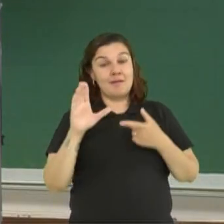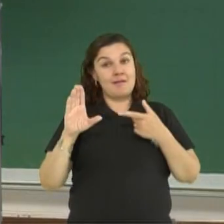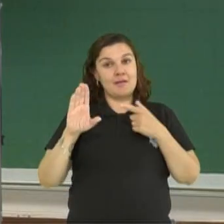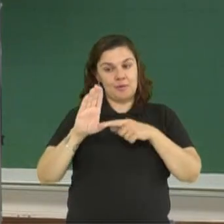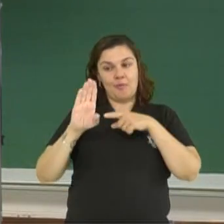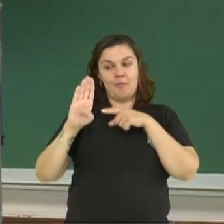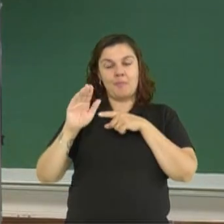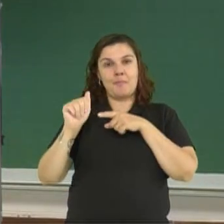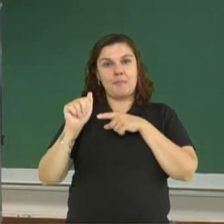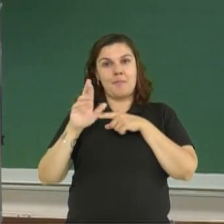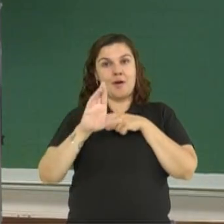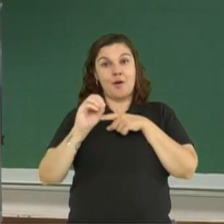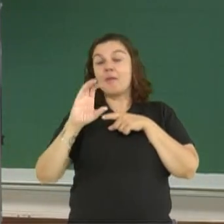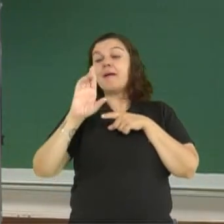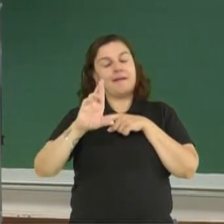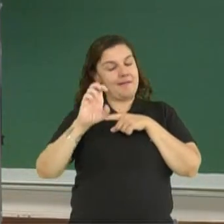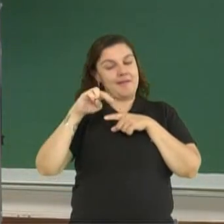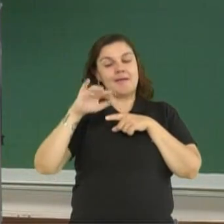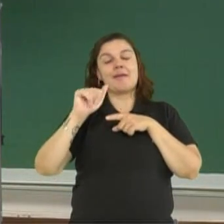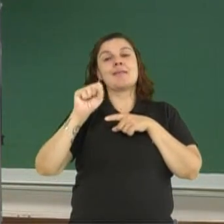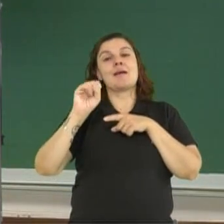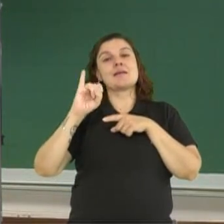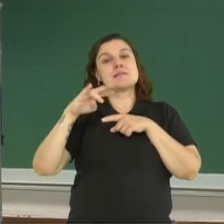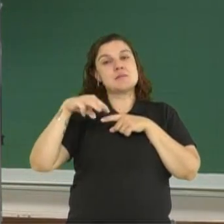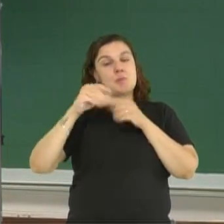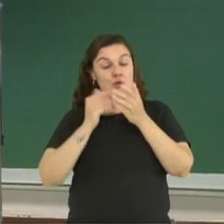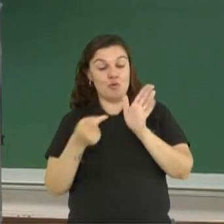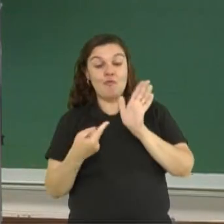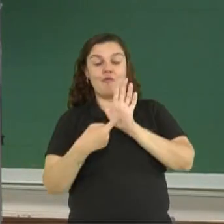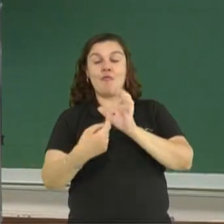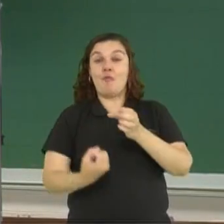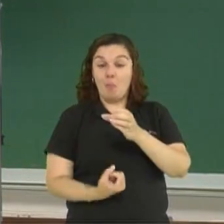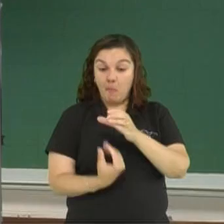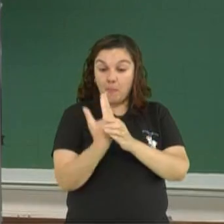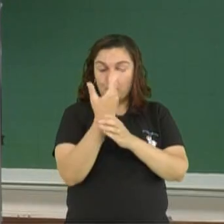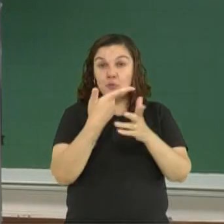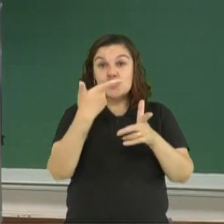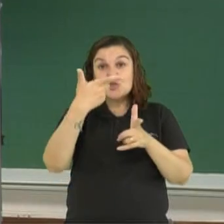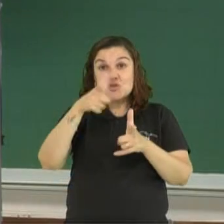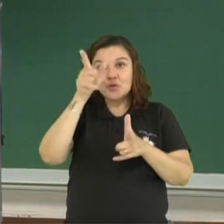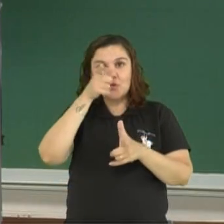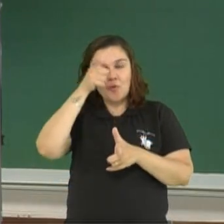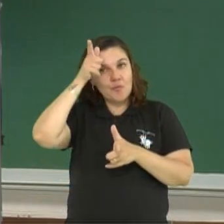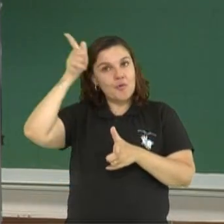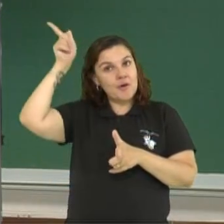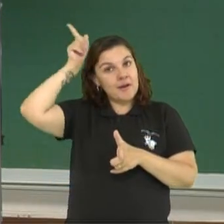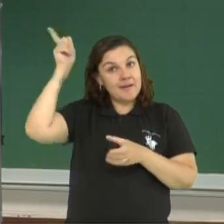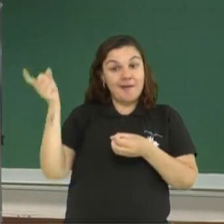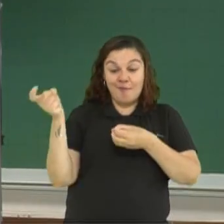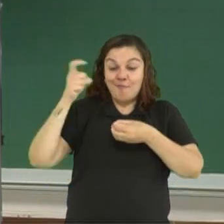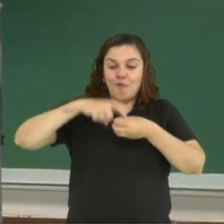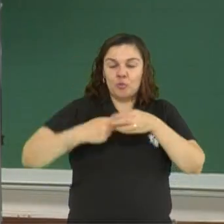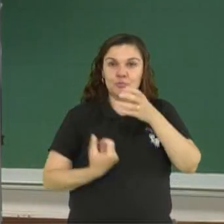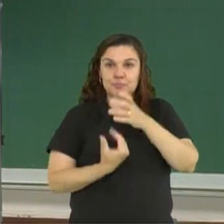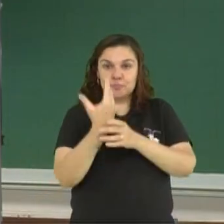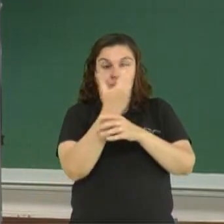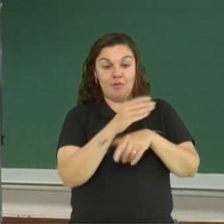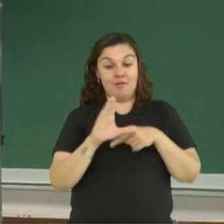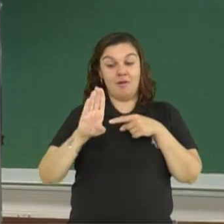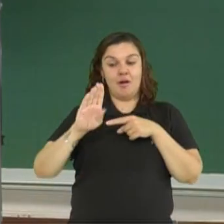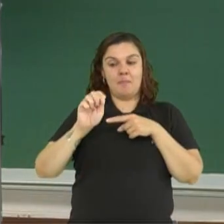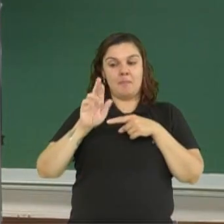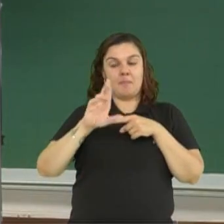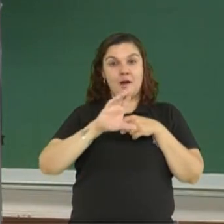Barroco, o Renascimento, traz a cultura grega, renasce a arte depois daquele período das trevas da Idade Média. O Barroco já é